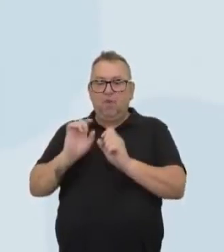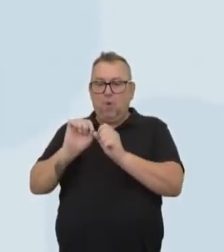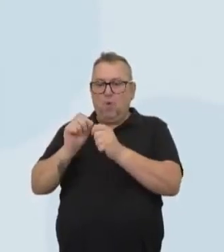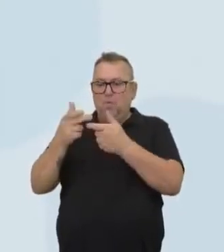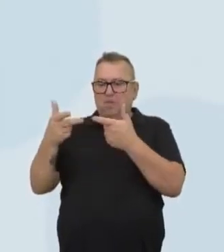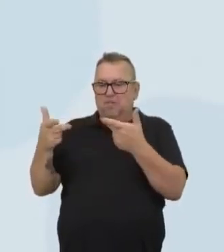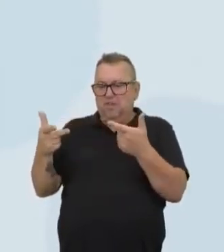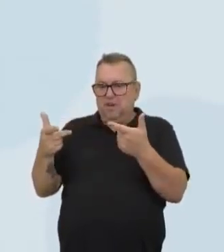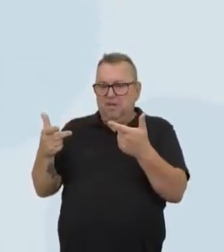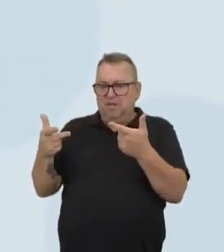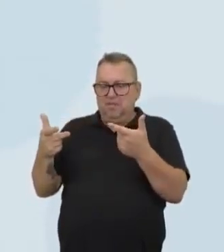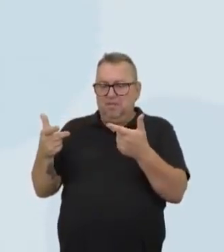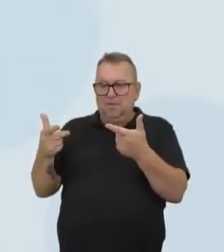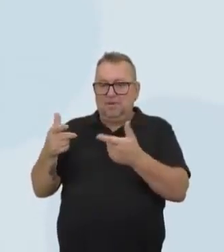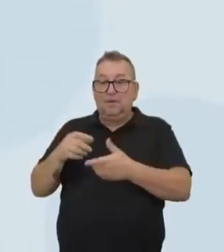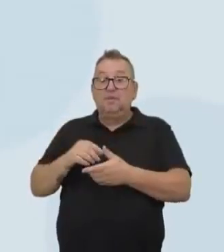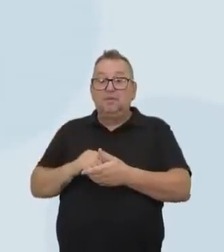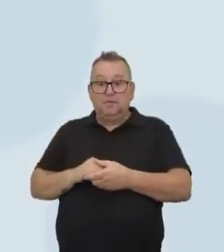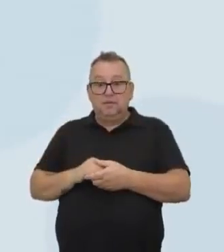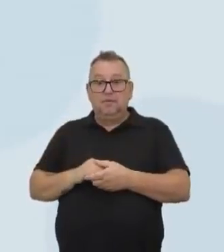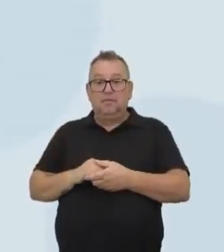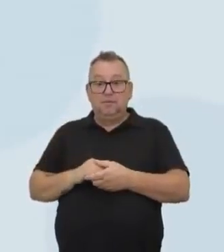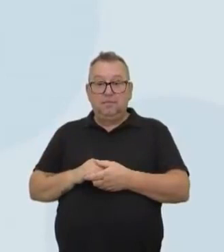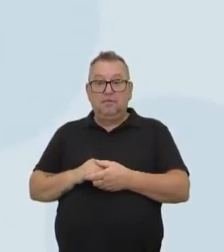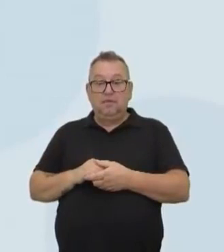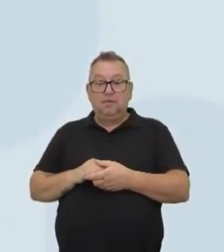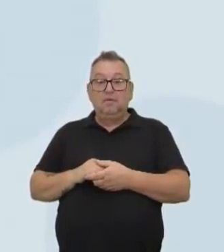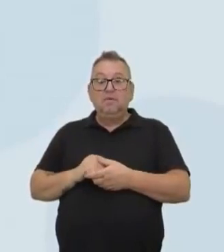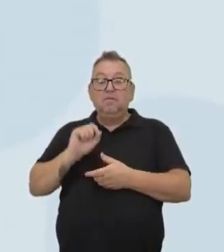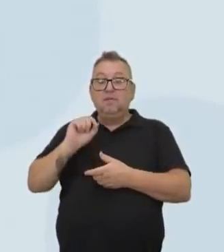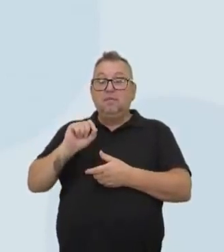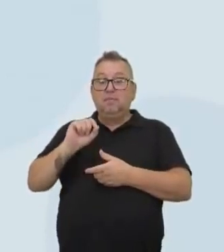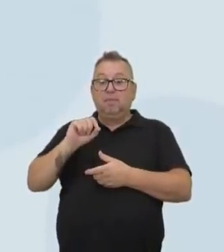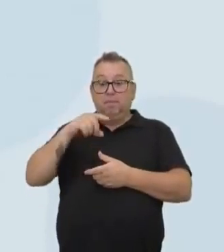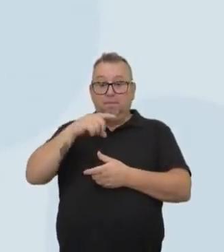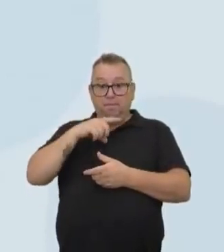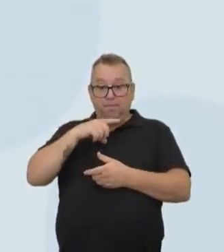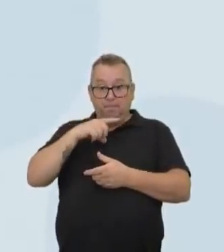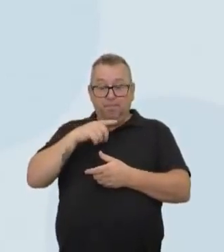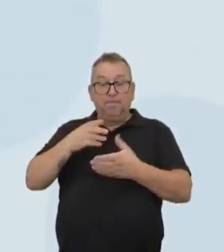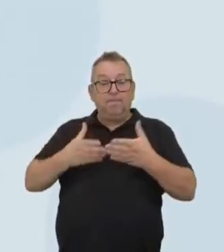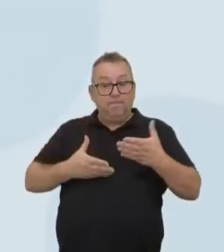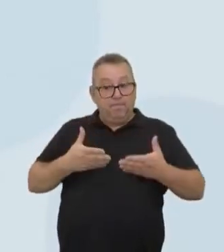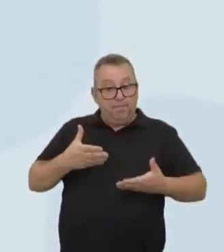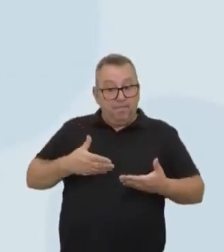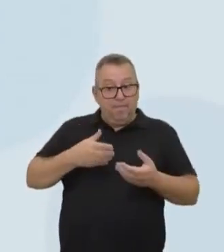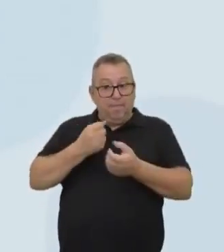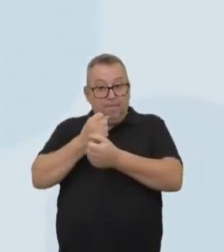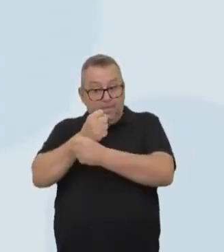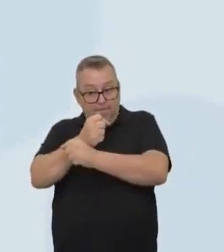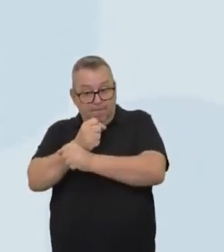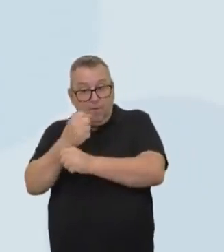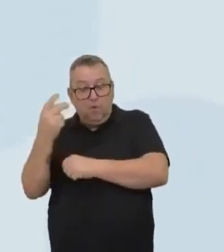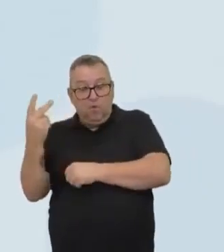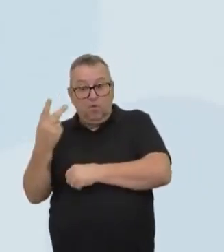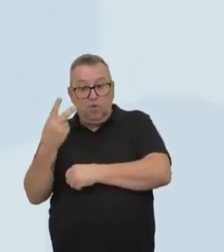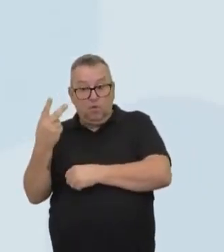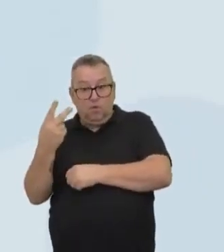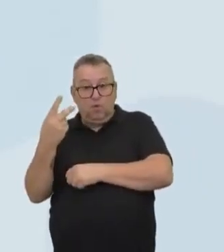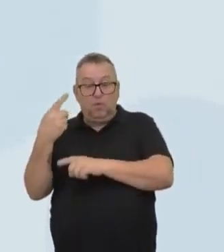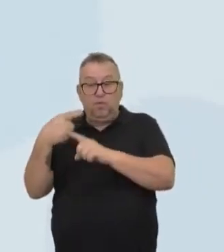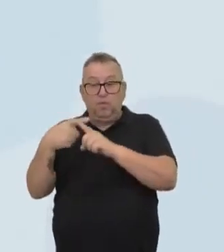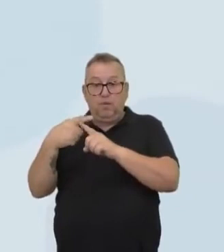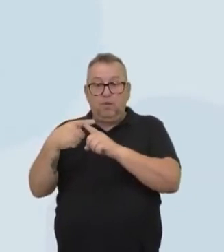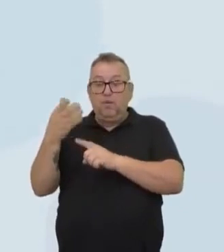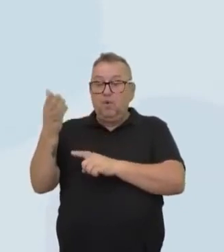Objetos, né? Então, eles eram como objetos. Neste período existia tanto servos quanto escravizados, porque a escravidão ela vem